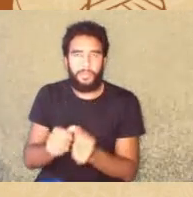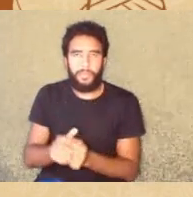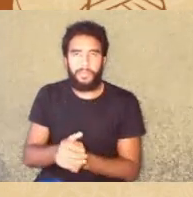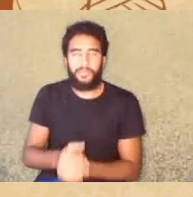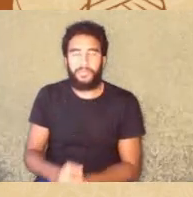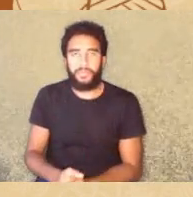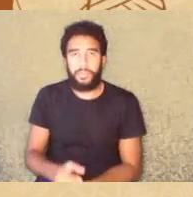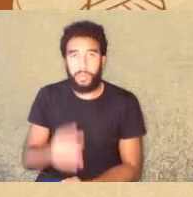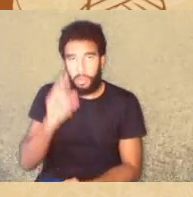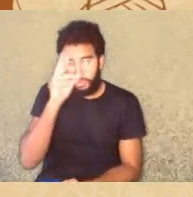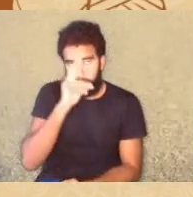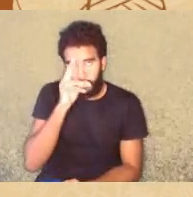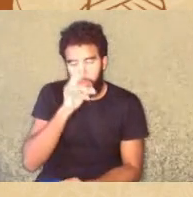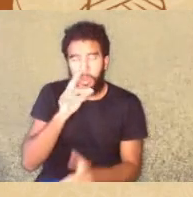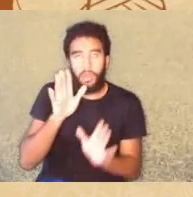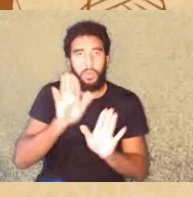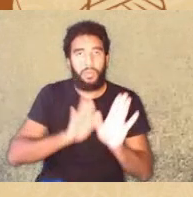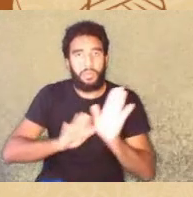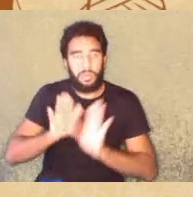tomar cuidado, né?